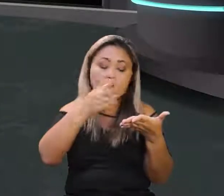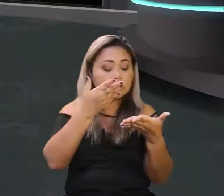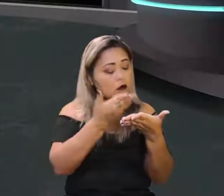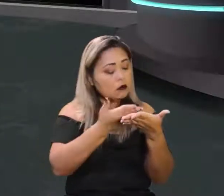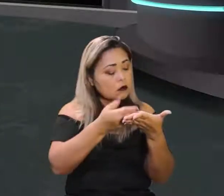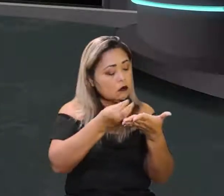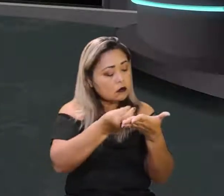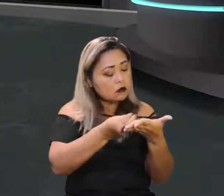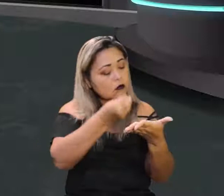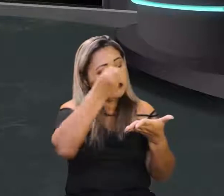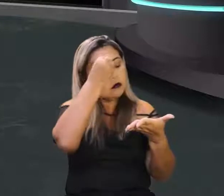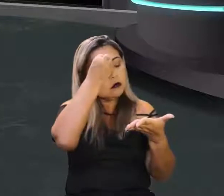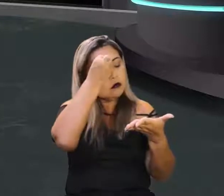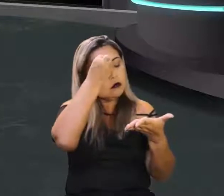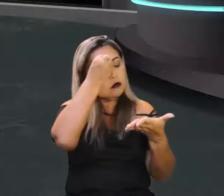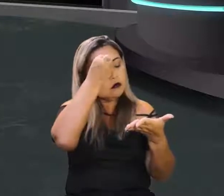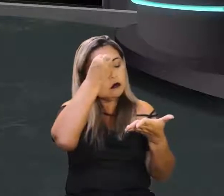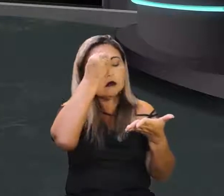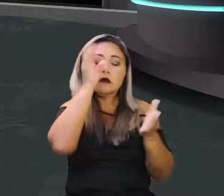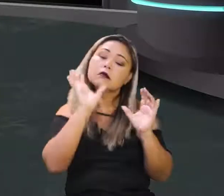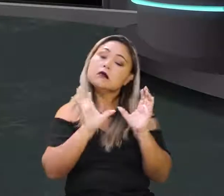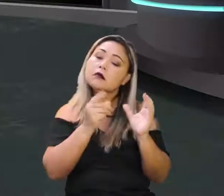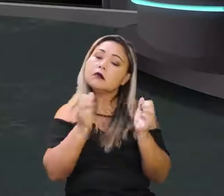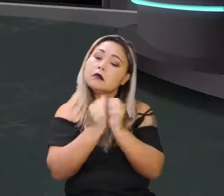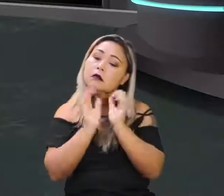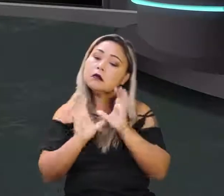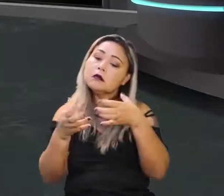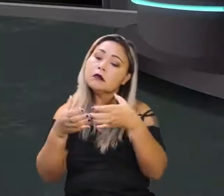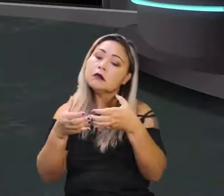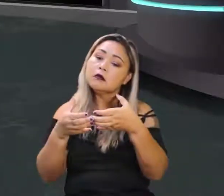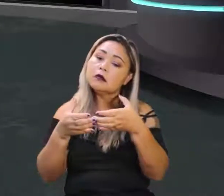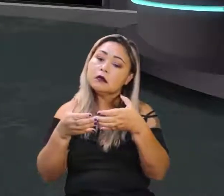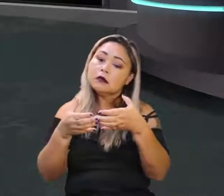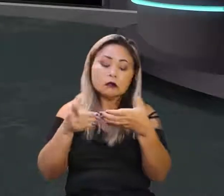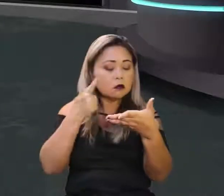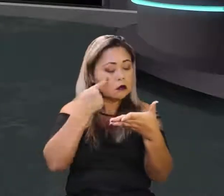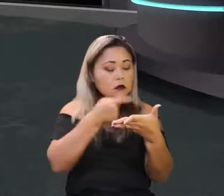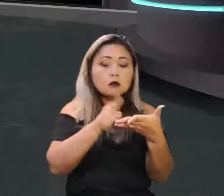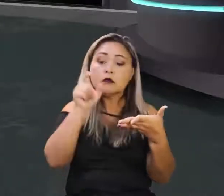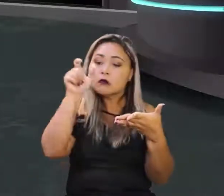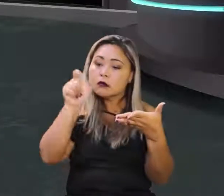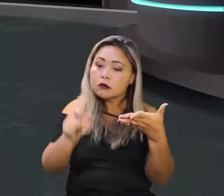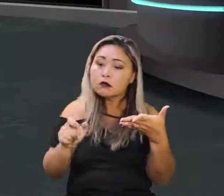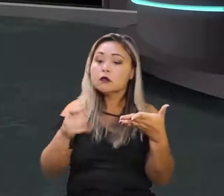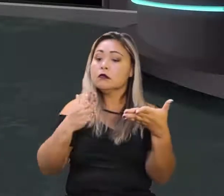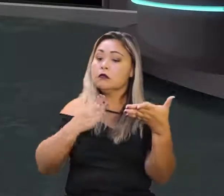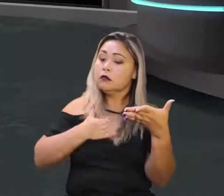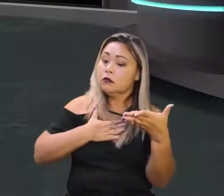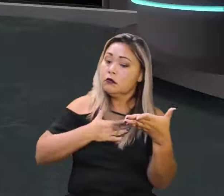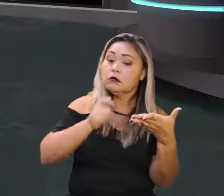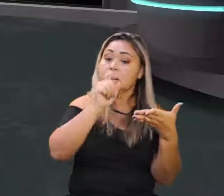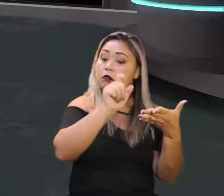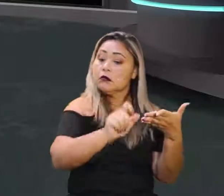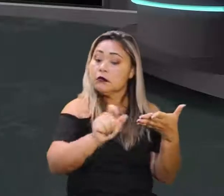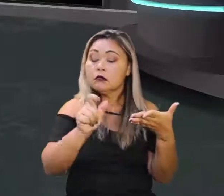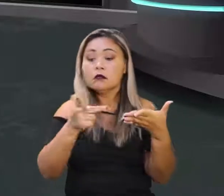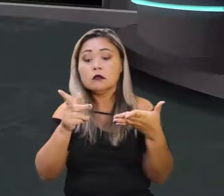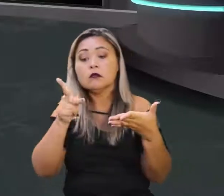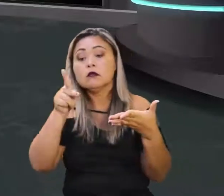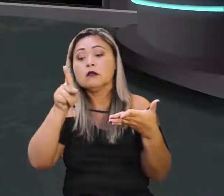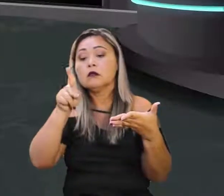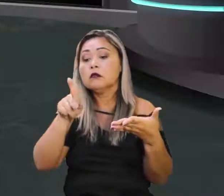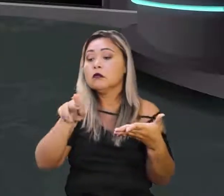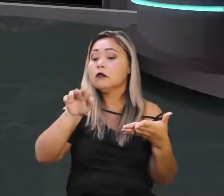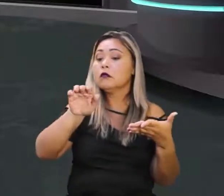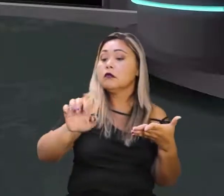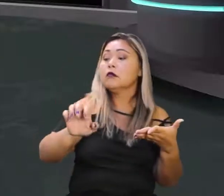estudar e, junto ali com uma equipe, já identificar o seu personagem, né, a sua performance,